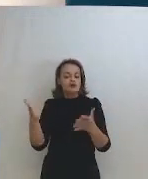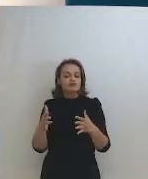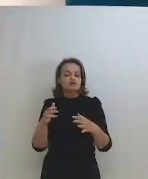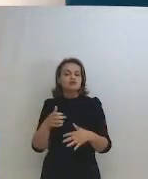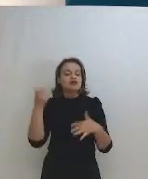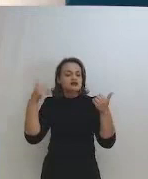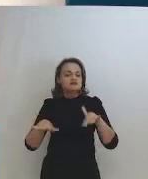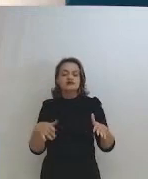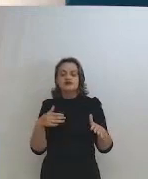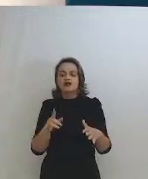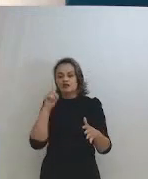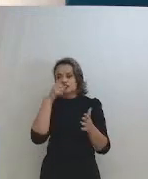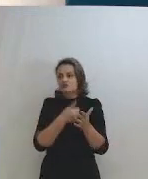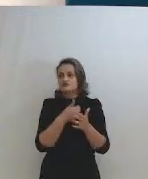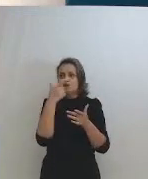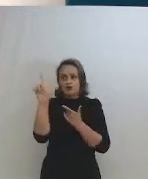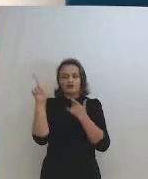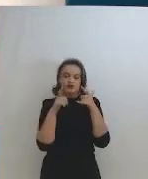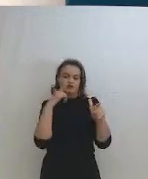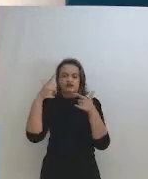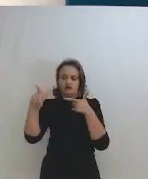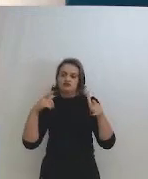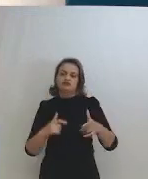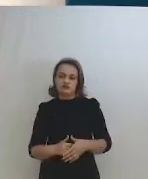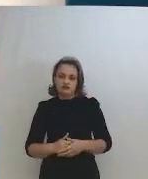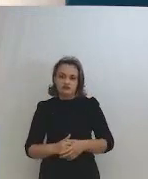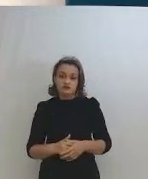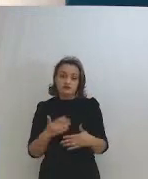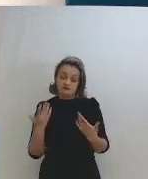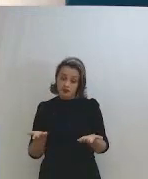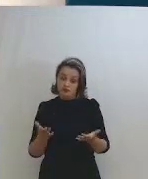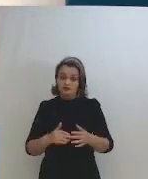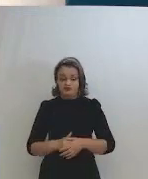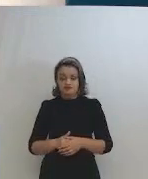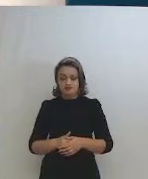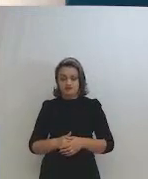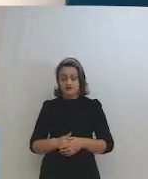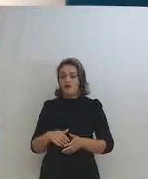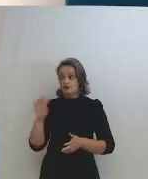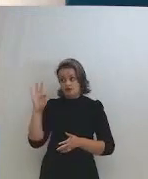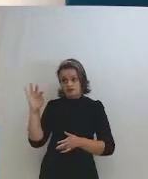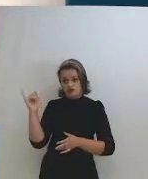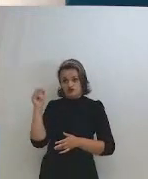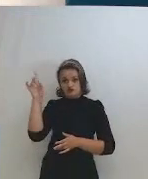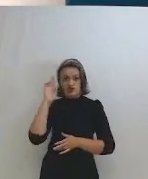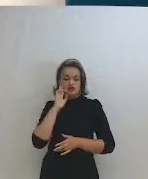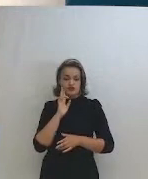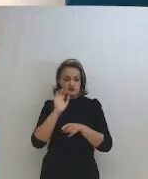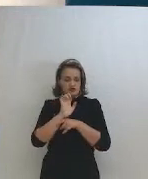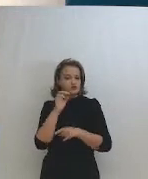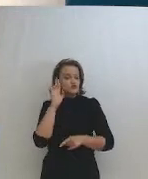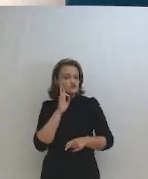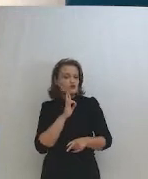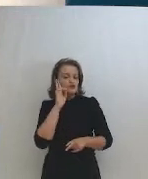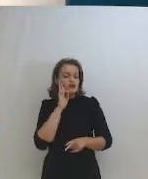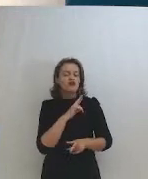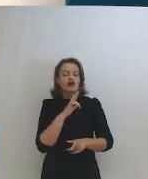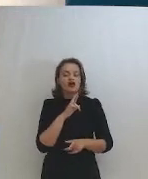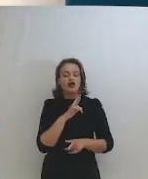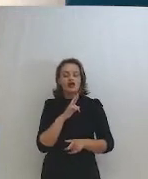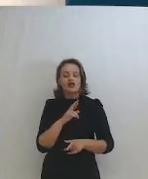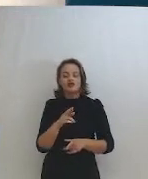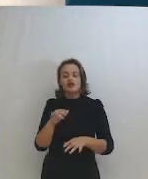decisão. Assim, eminente ministro, o TJ de Rondônia, ao denegar a ordem ao recorrente,